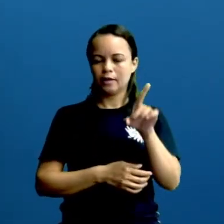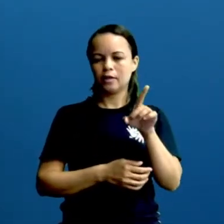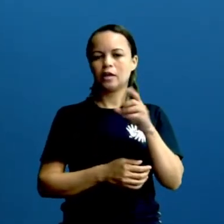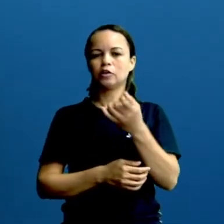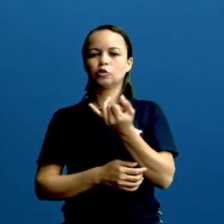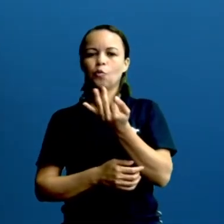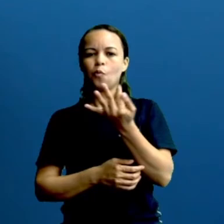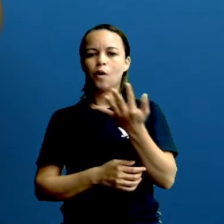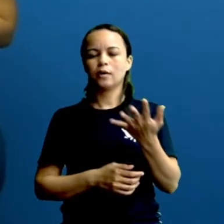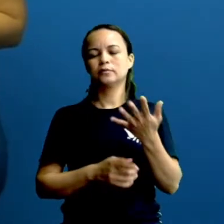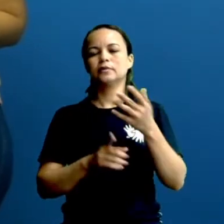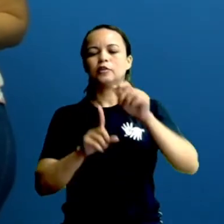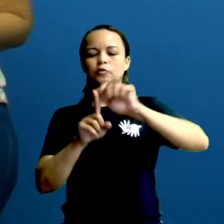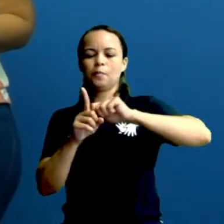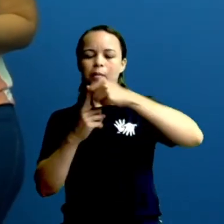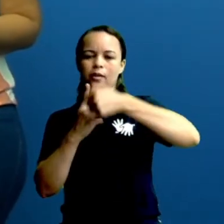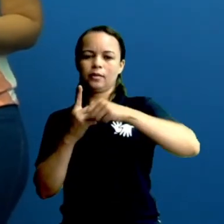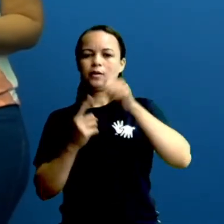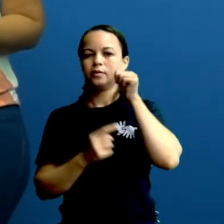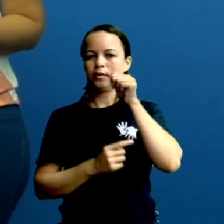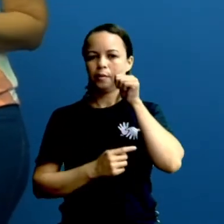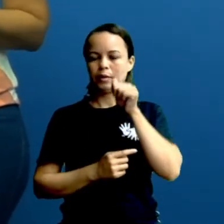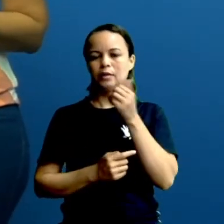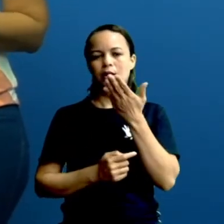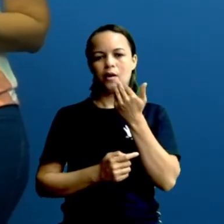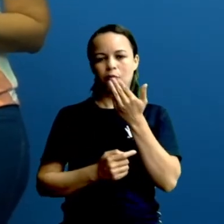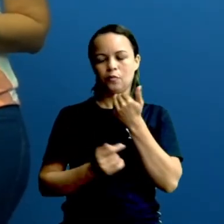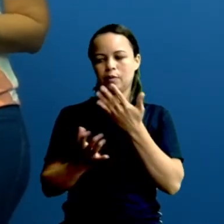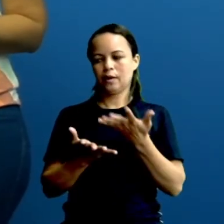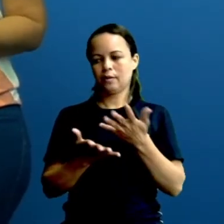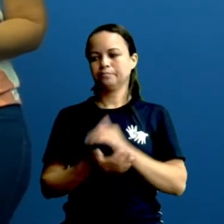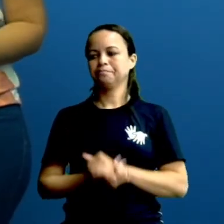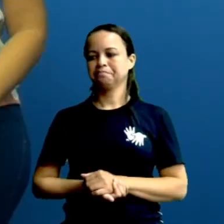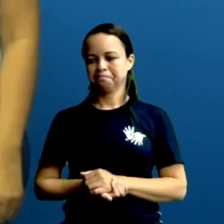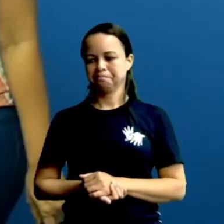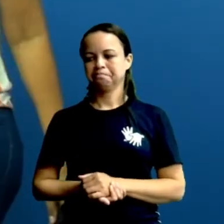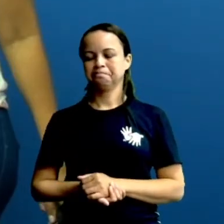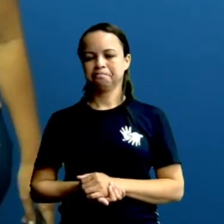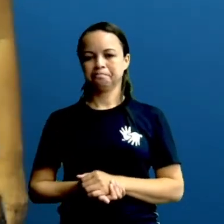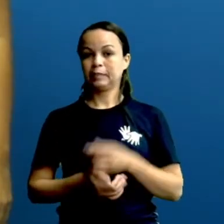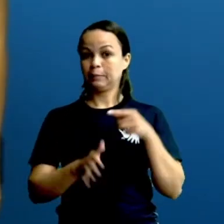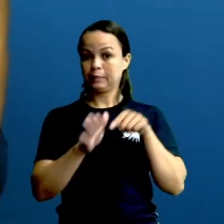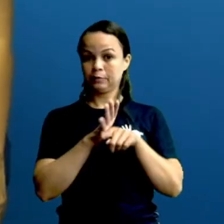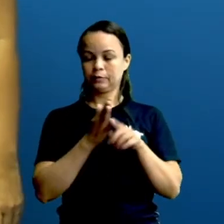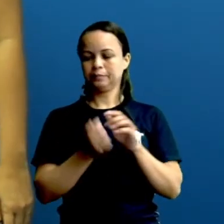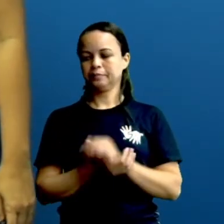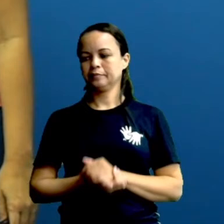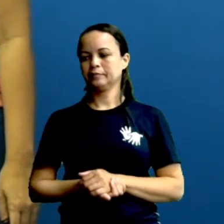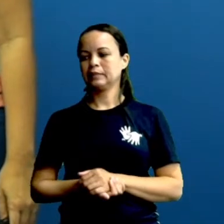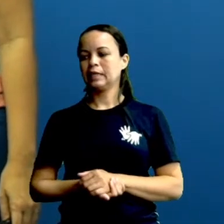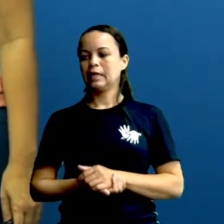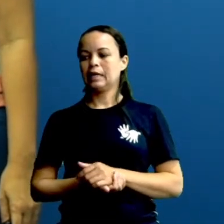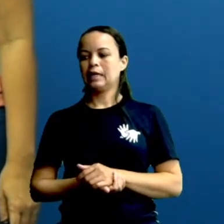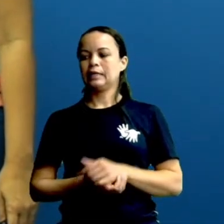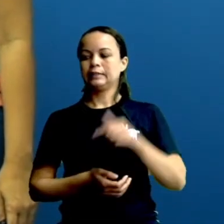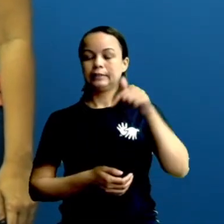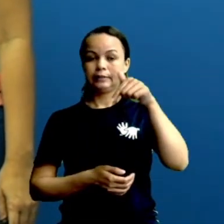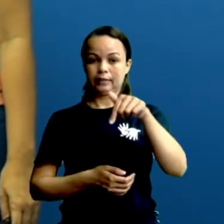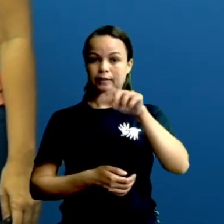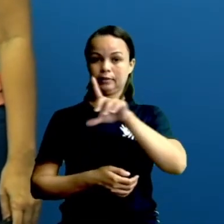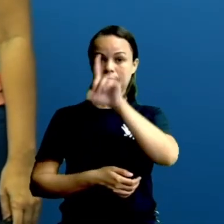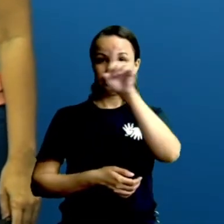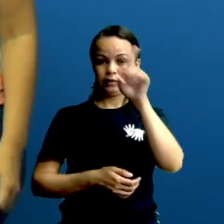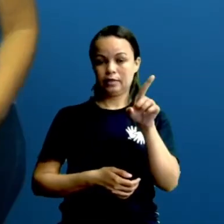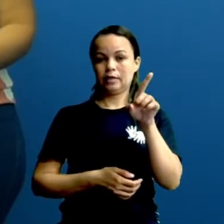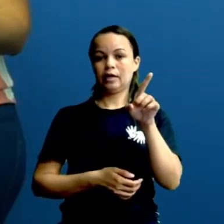bananas Ana comerá? Ó, nossa perguntinha. Em 7 dias, quantas